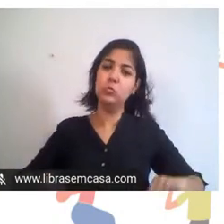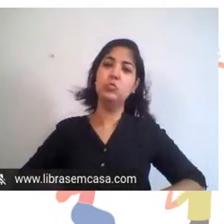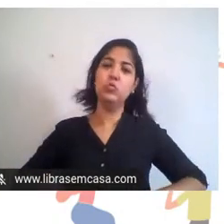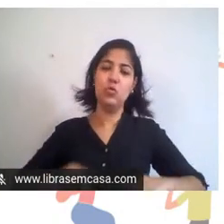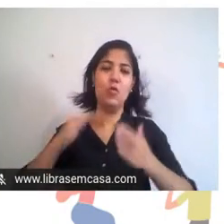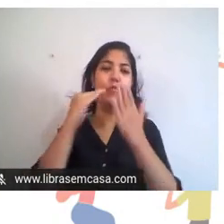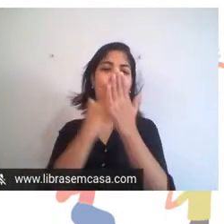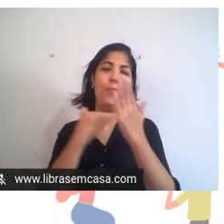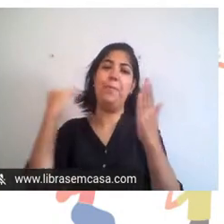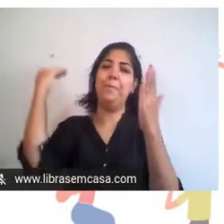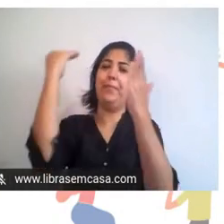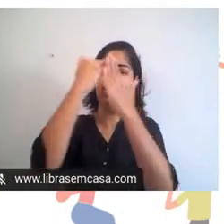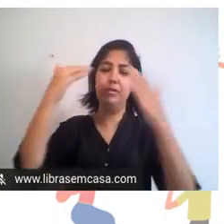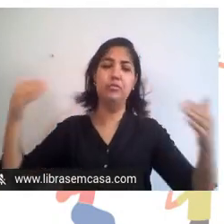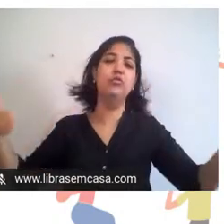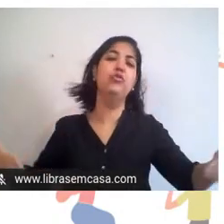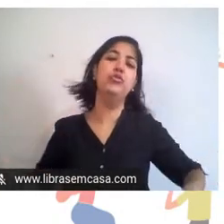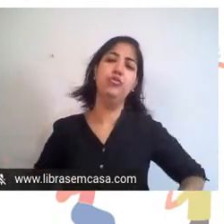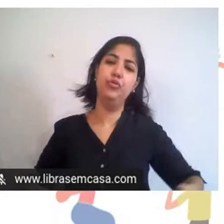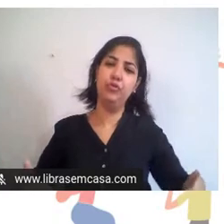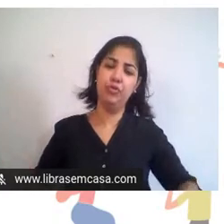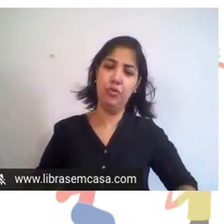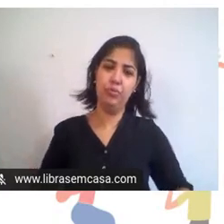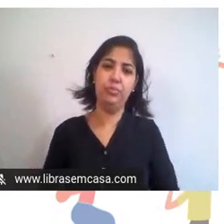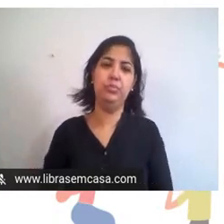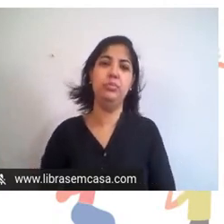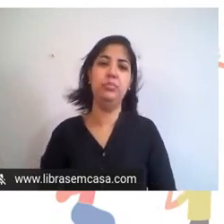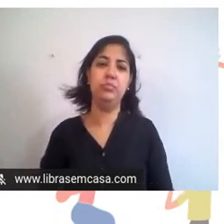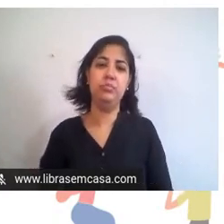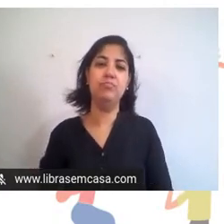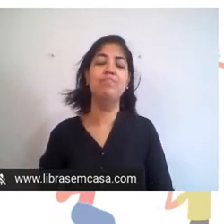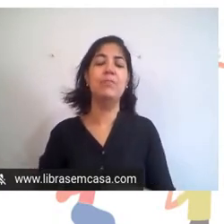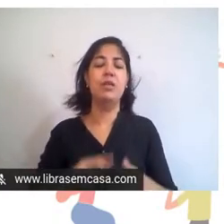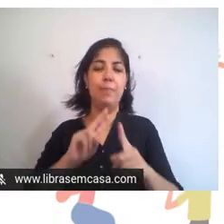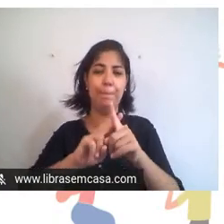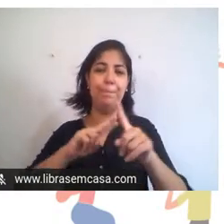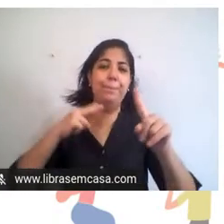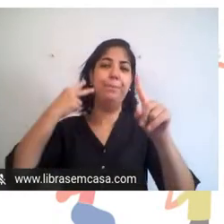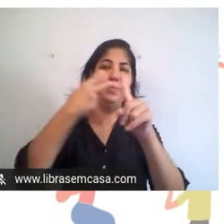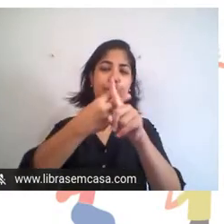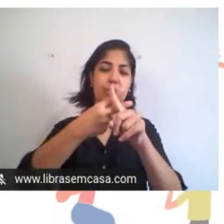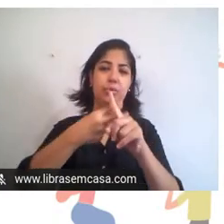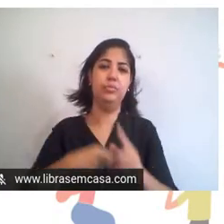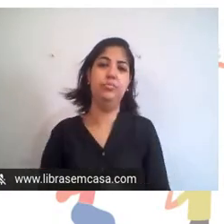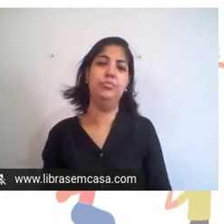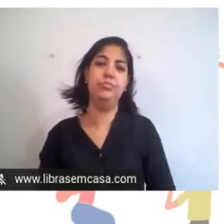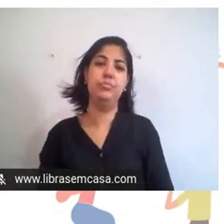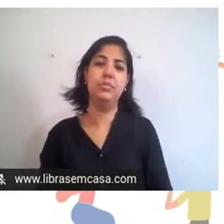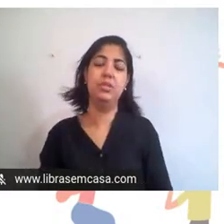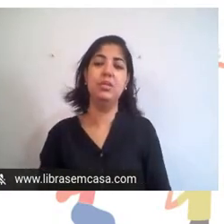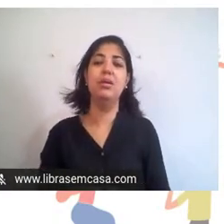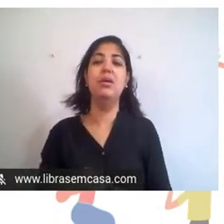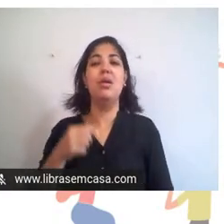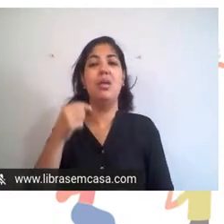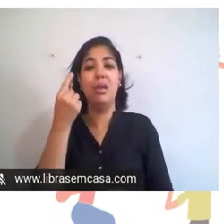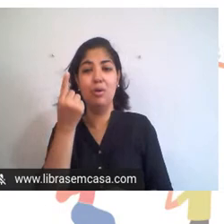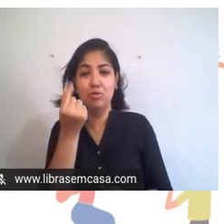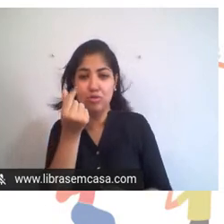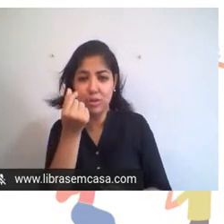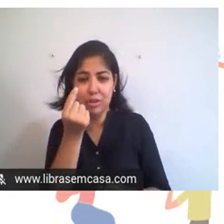de fome, de insegurança alimentar muito pior. E quanto menor a renda desses